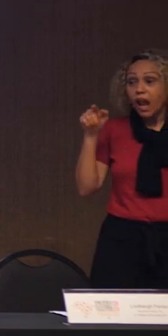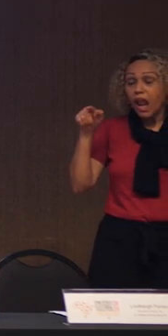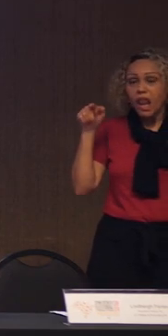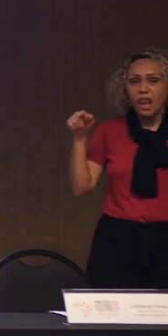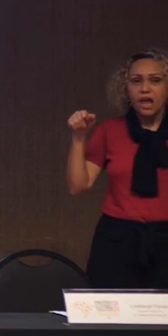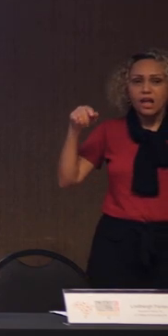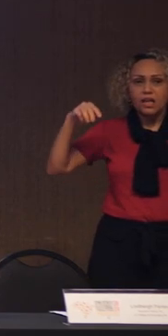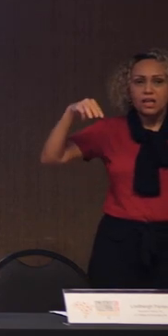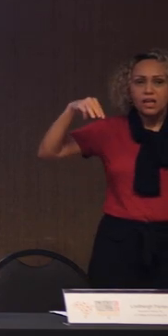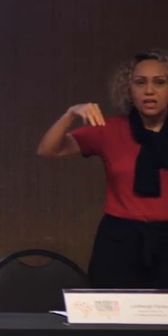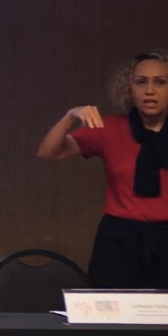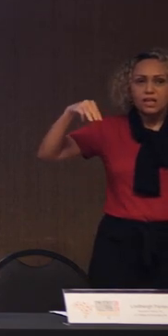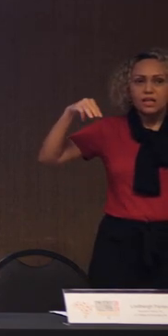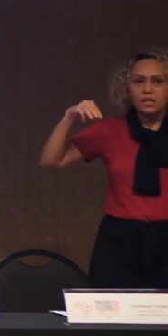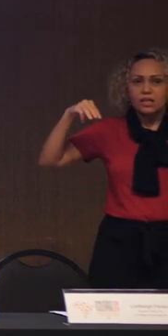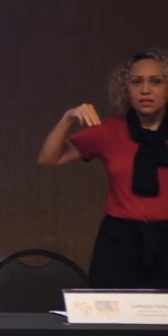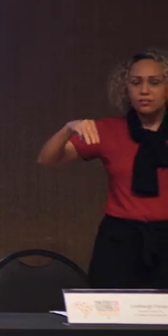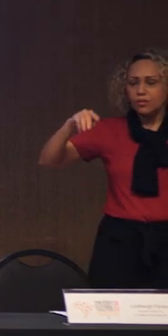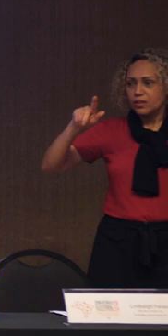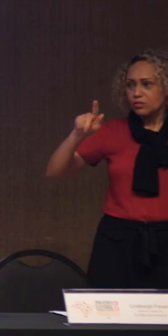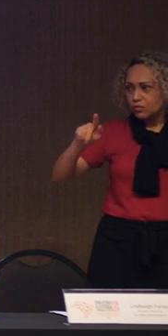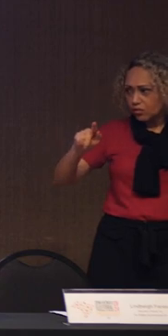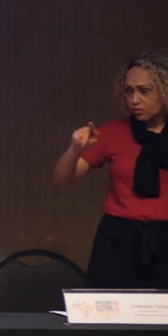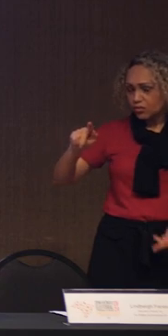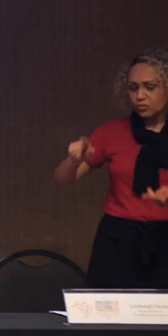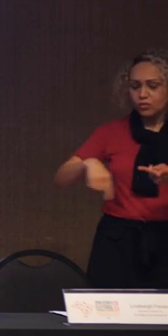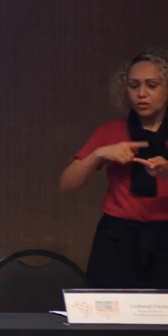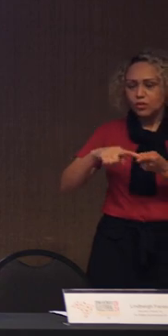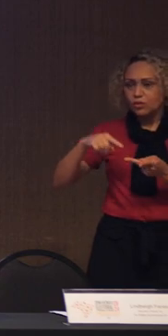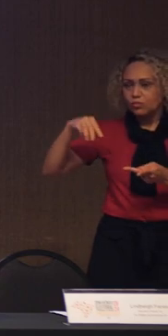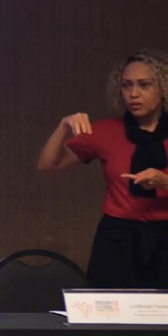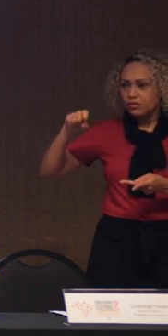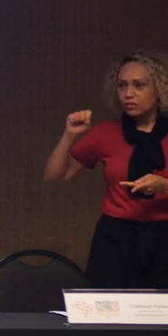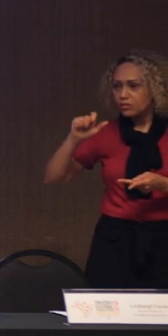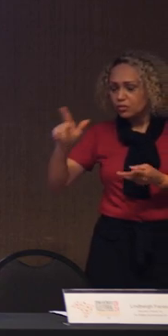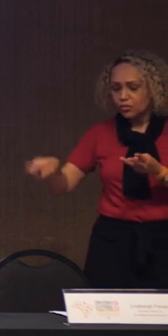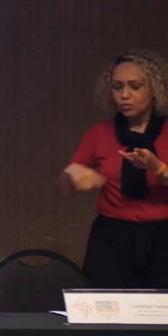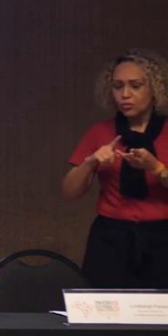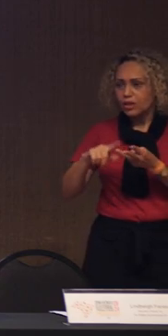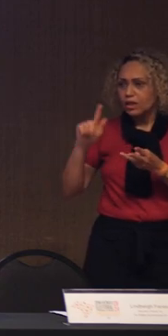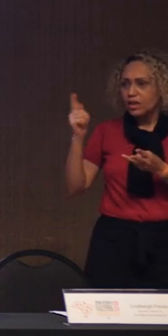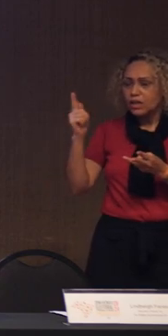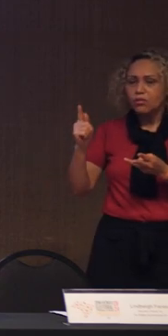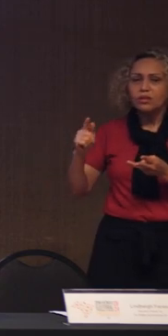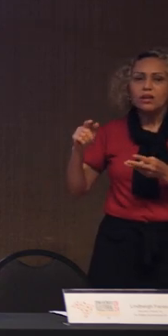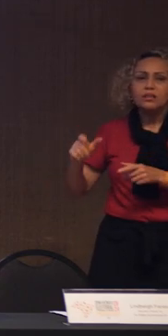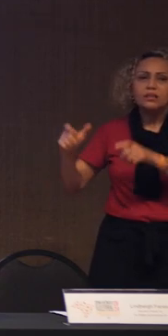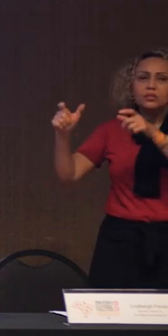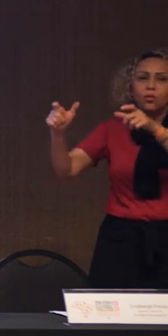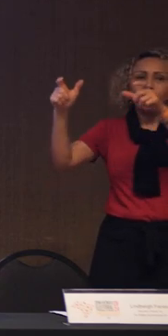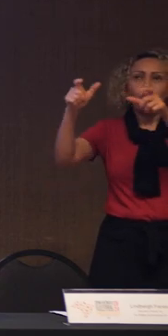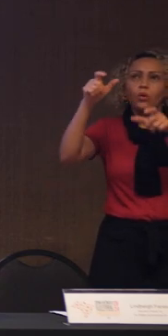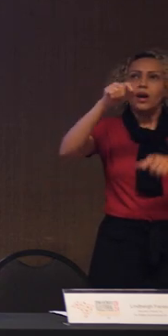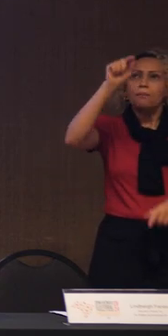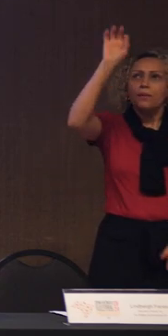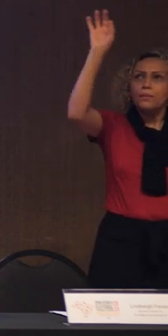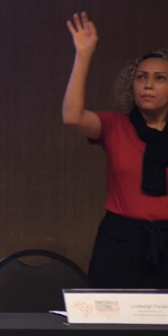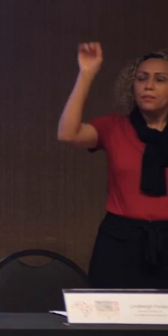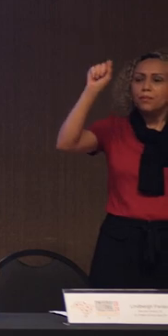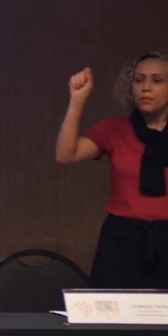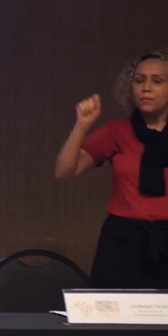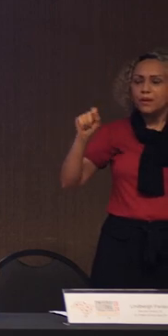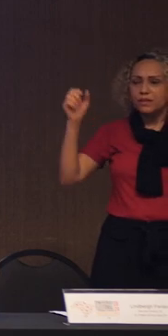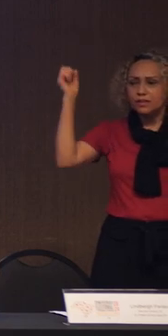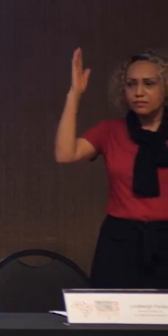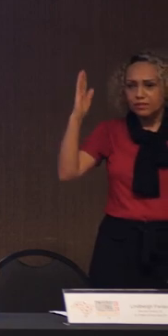Mato Grosso e no Mato Grosso do Sul e em Goiás e em todos os lugares desse país, que nós somos uma potência agrícola